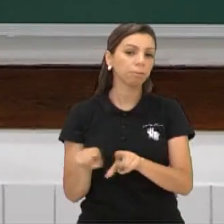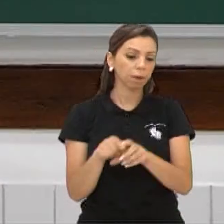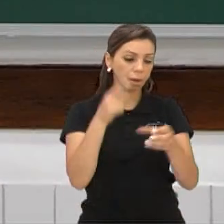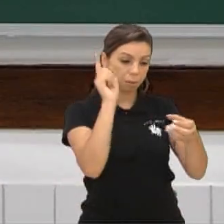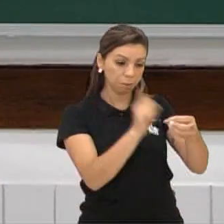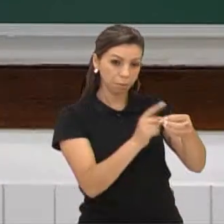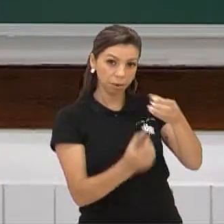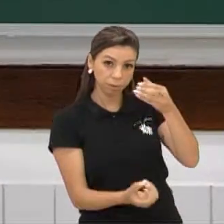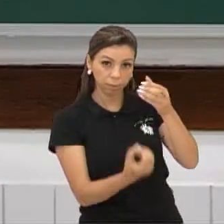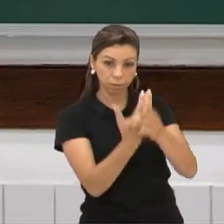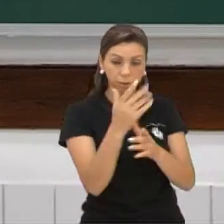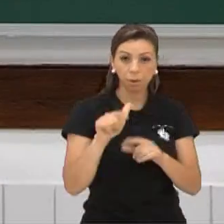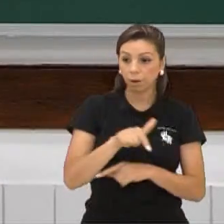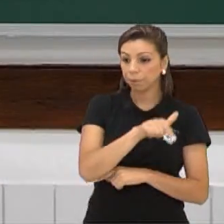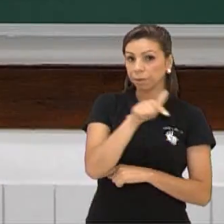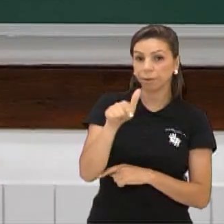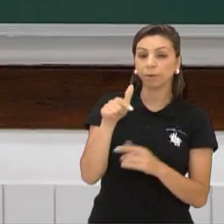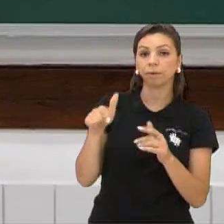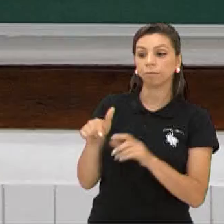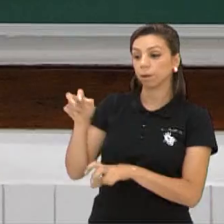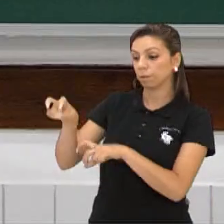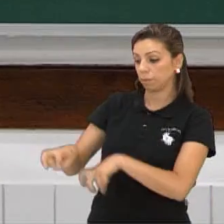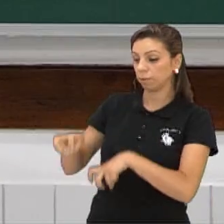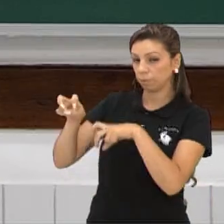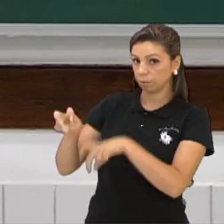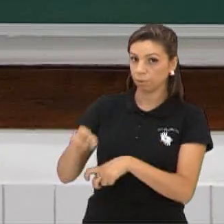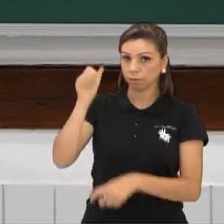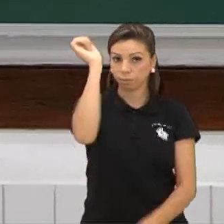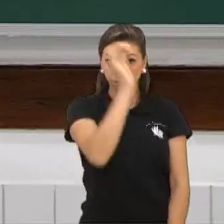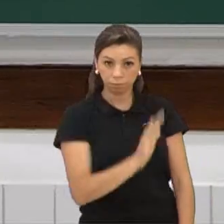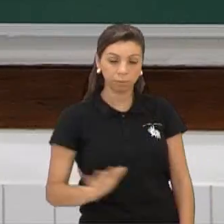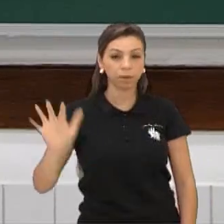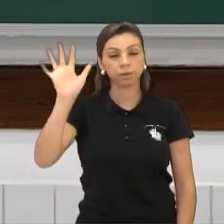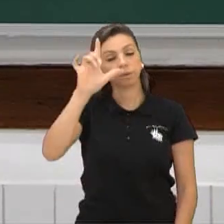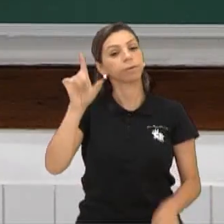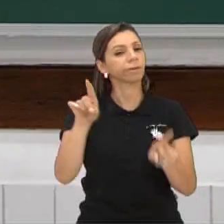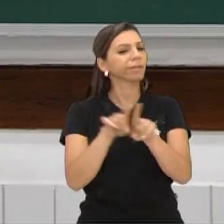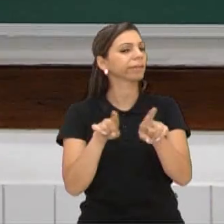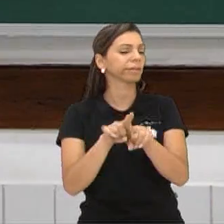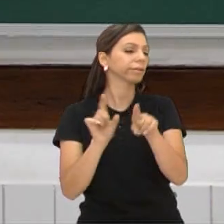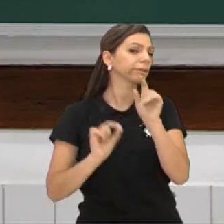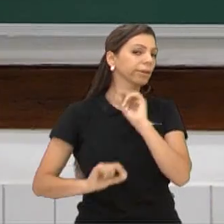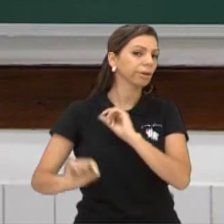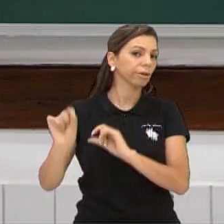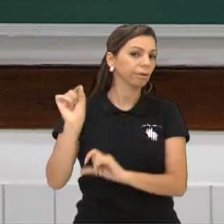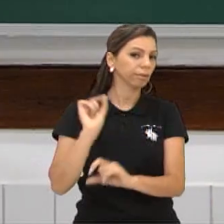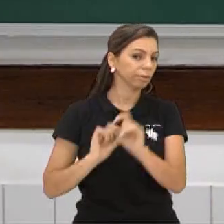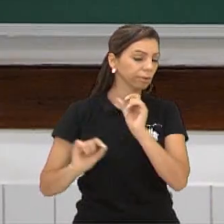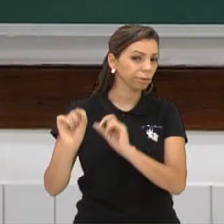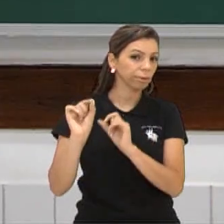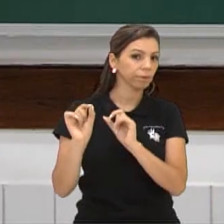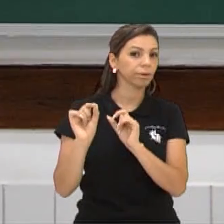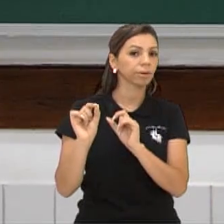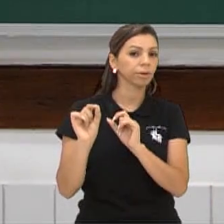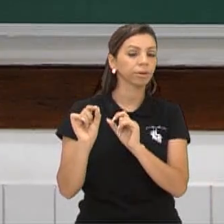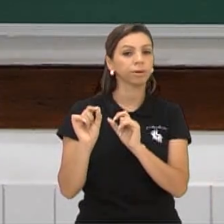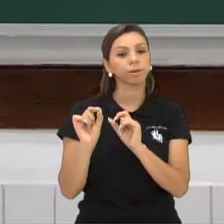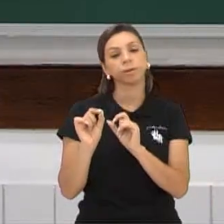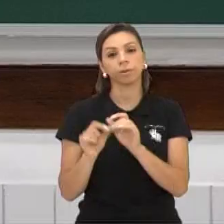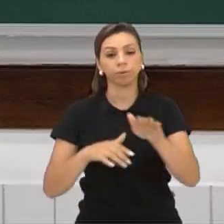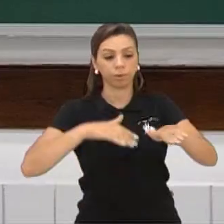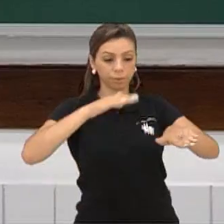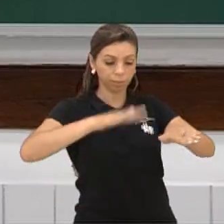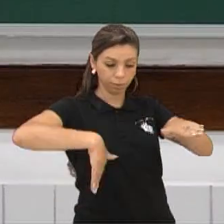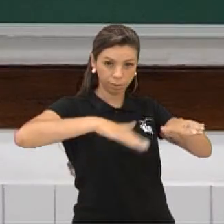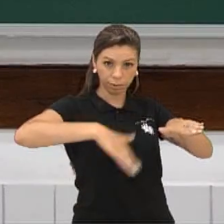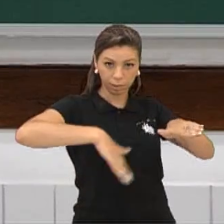e anterior até a questão rural, em termos de Brasil, nós vamos ter uma questão dimensionada literalmente do litoral